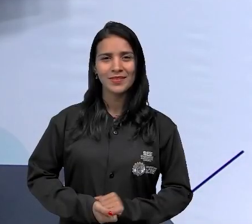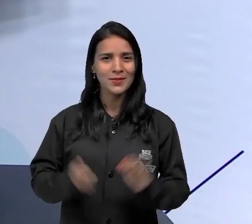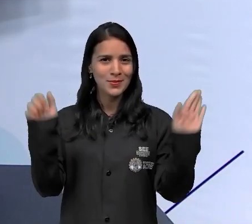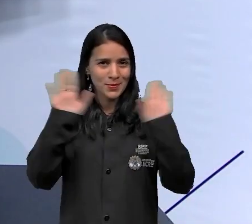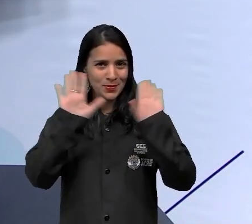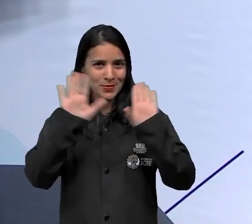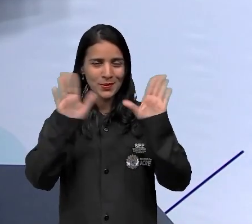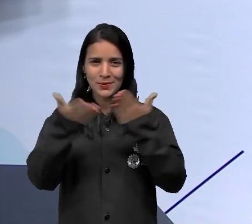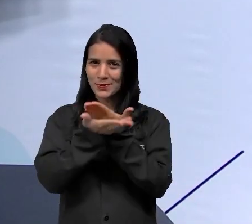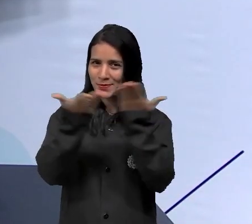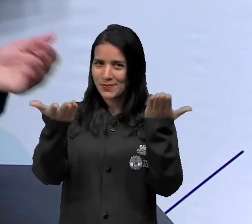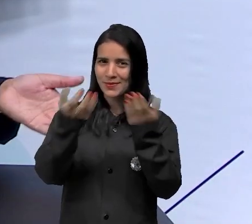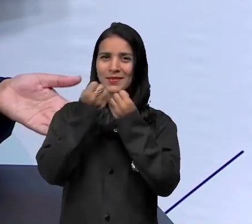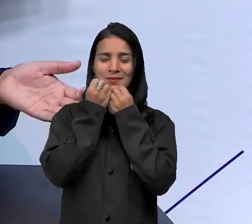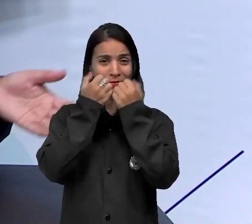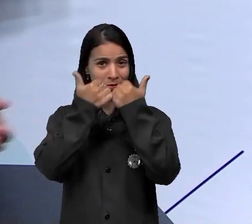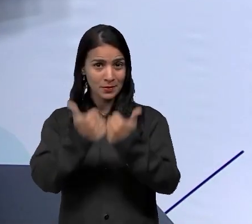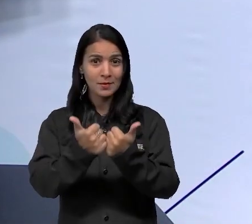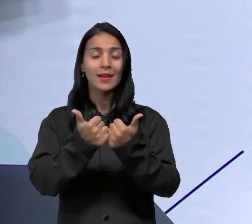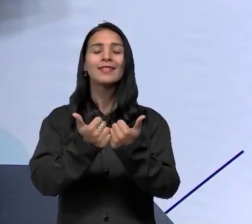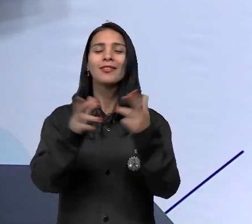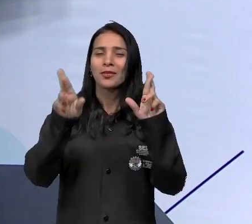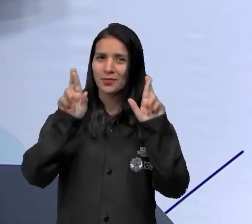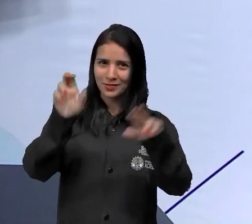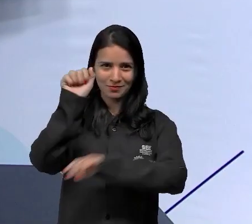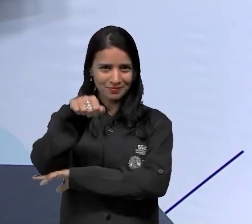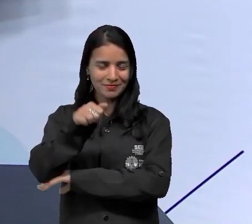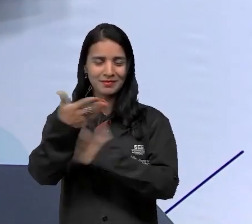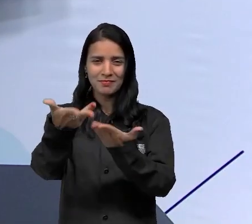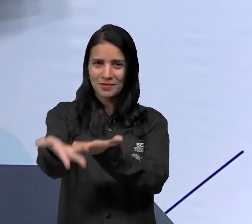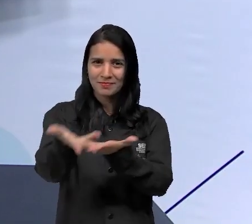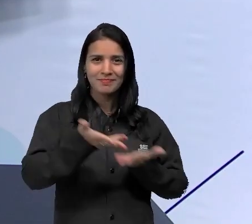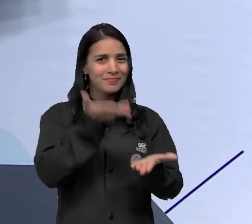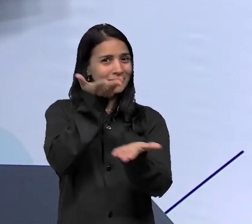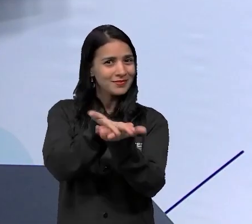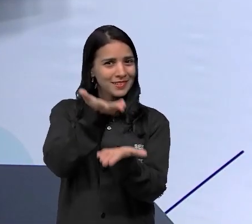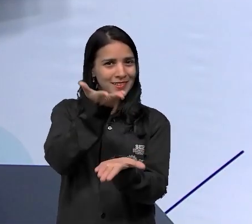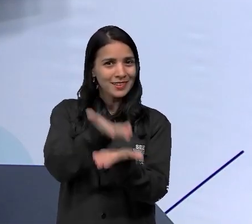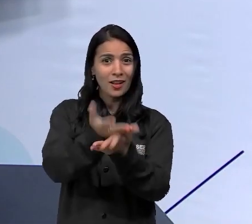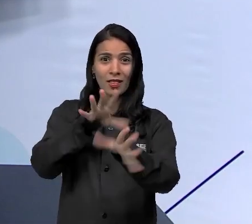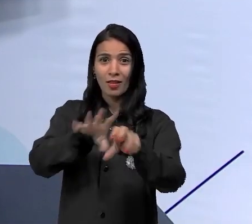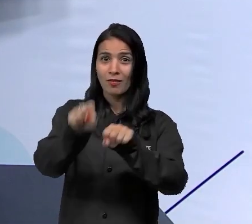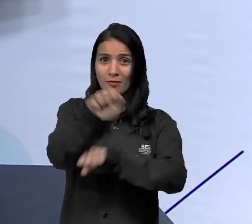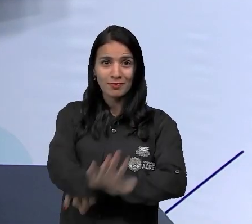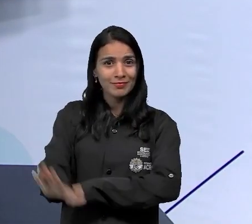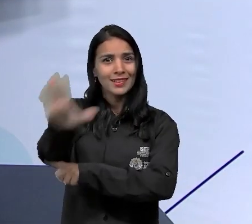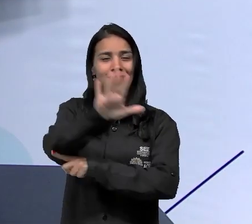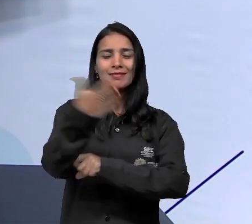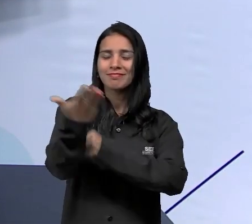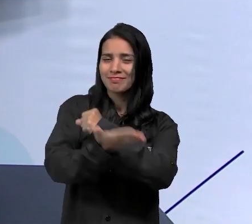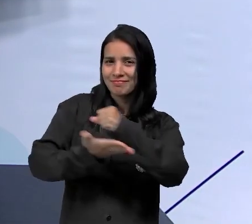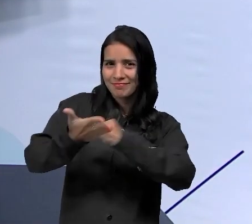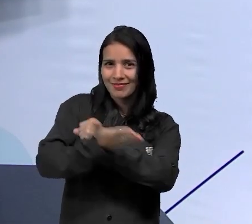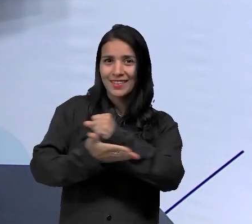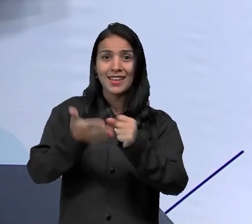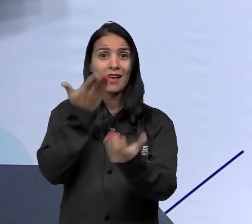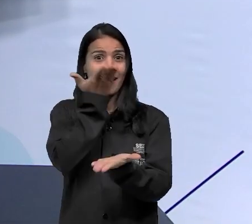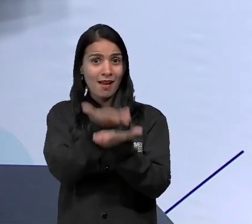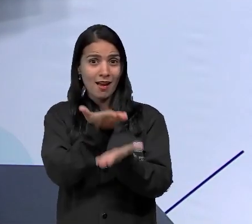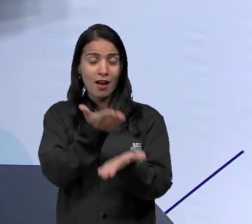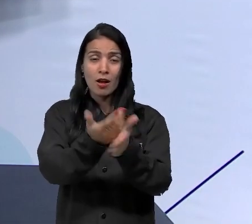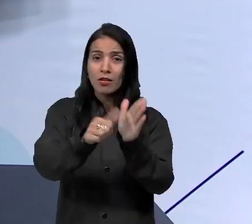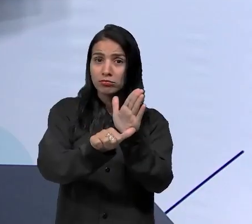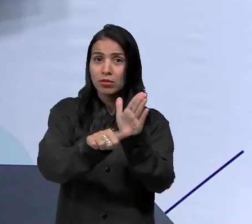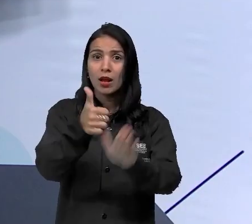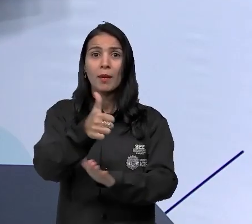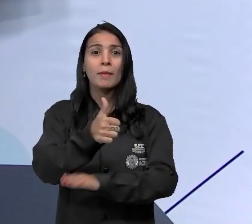Olá, tudo bem, pessoal? Espero que sim. Sejam todos bem-vindos à nossa aula de Formação Geral Básica. Essa aula é da primeira